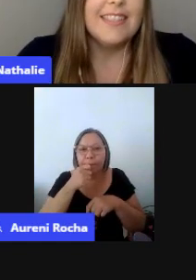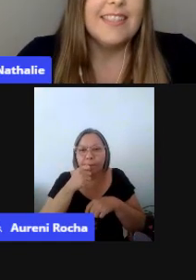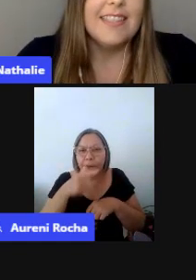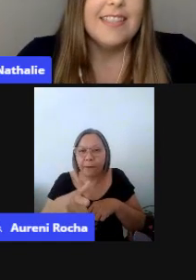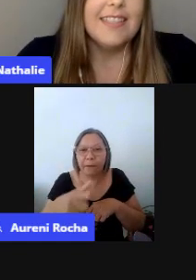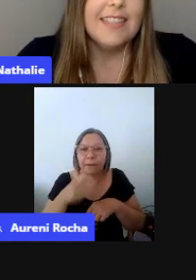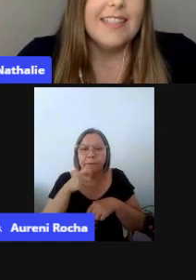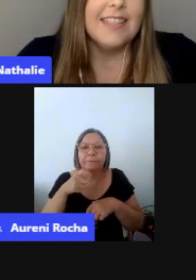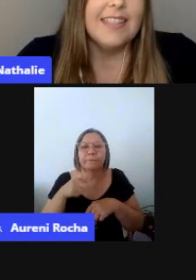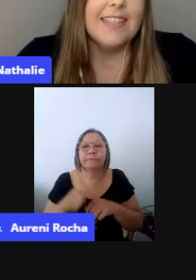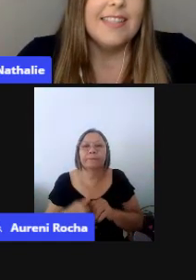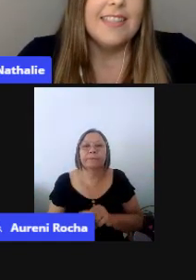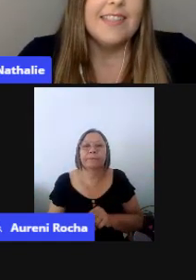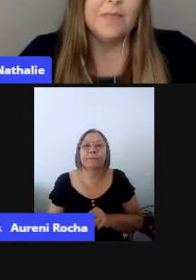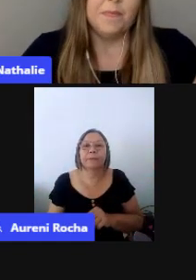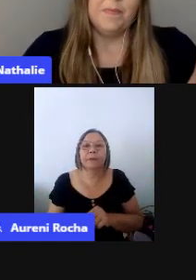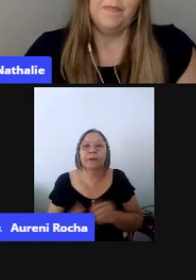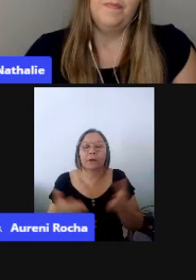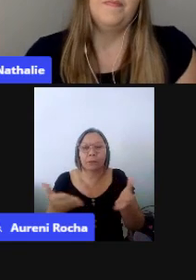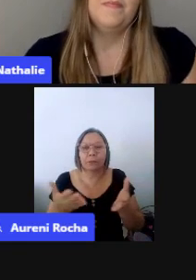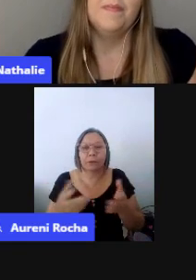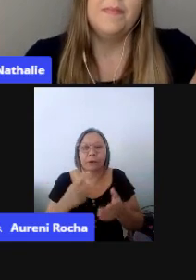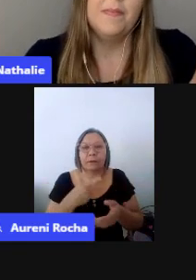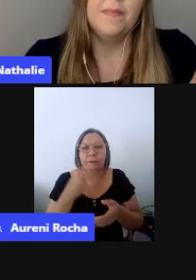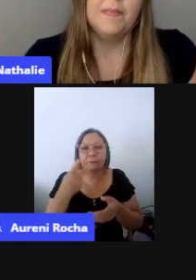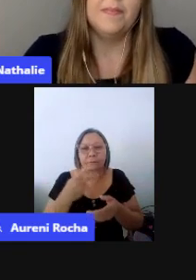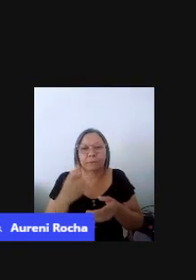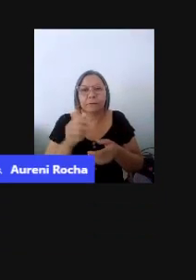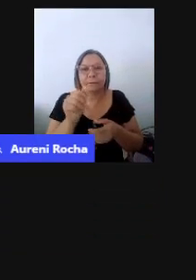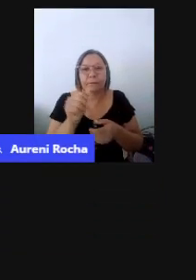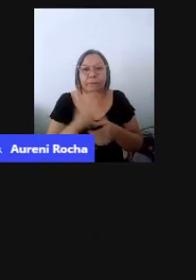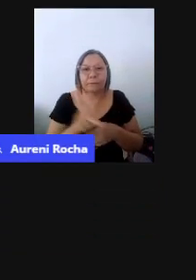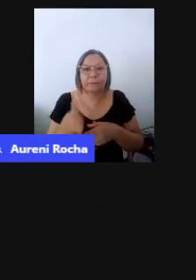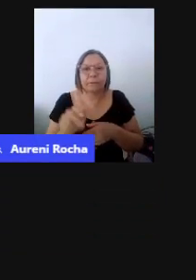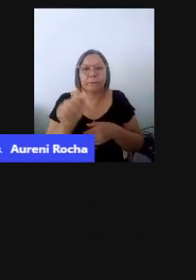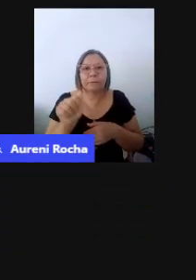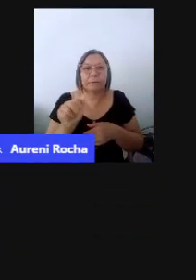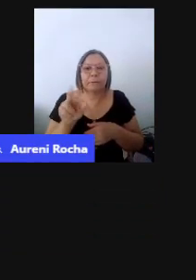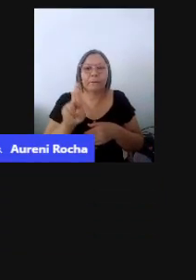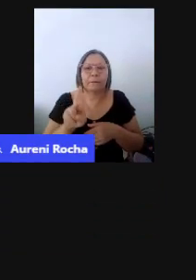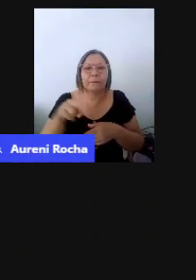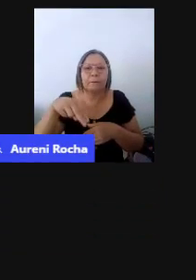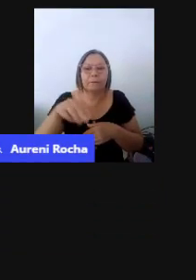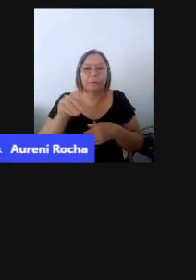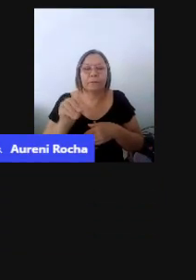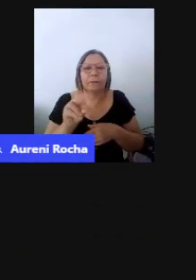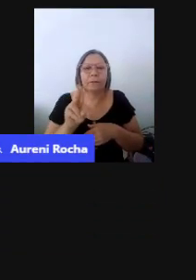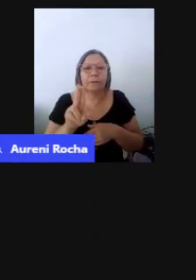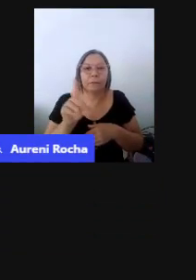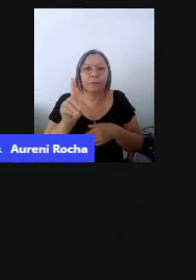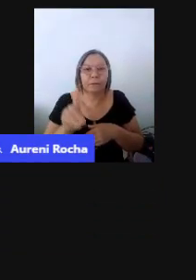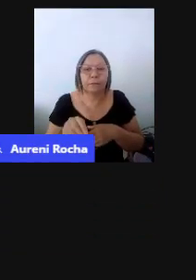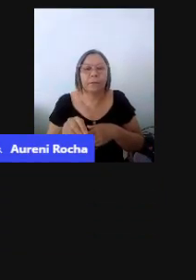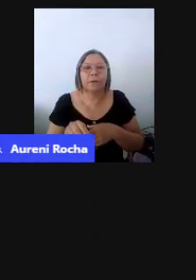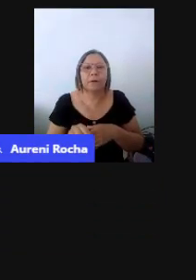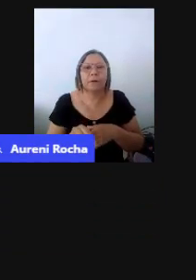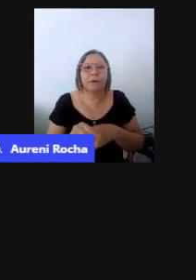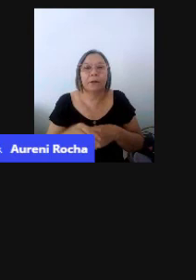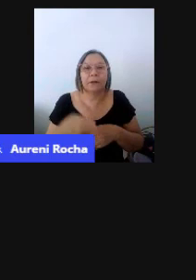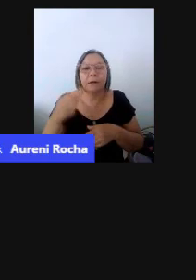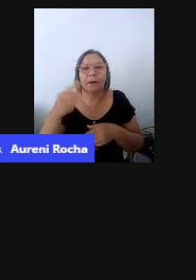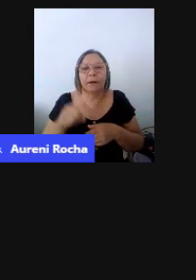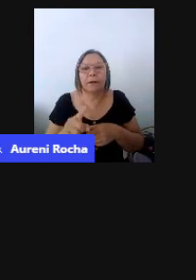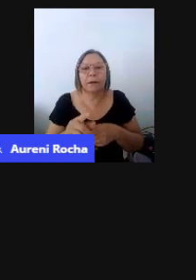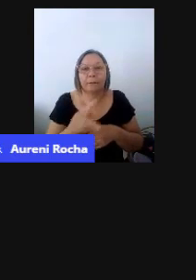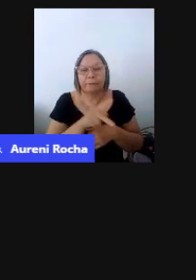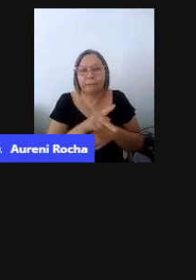Olá, tudo bem? Meu nome é Arnaud Debier e eu sou presidente e fundador do Instituto de Conservação de Animais